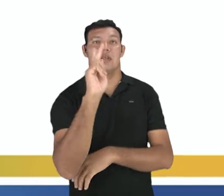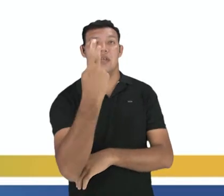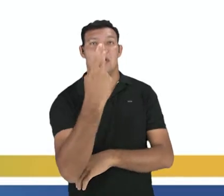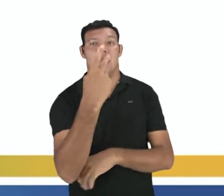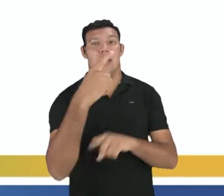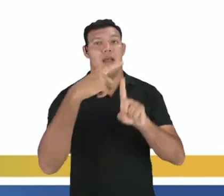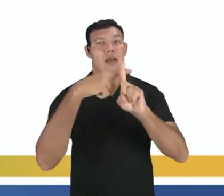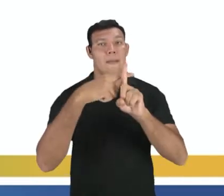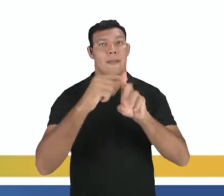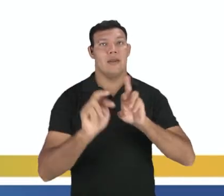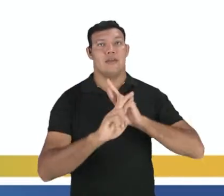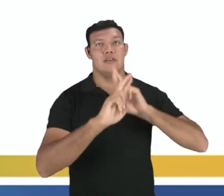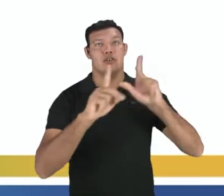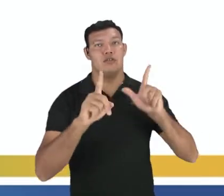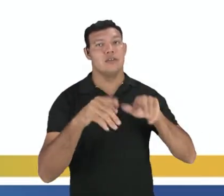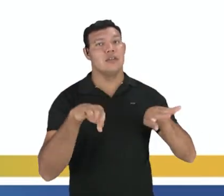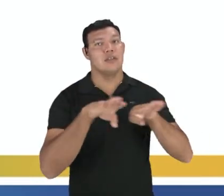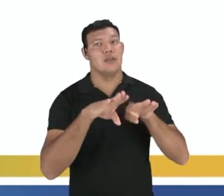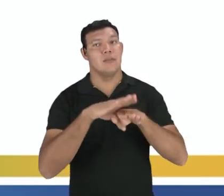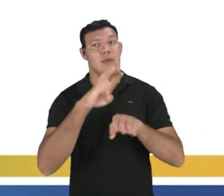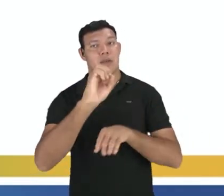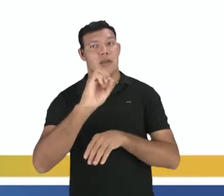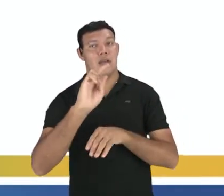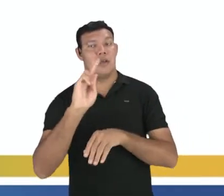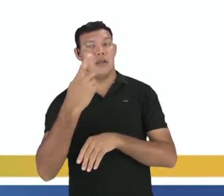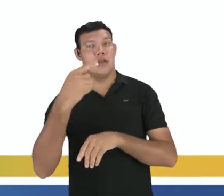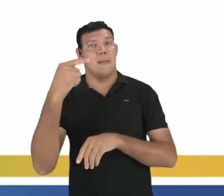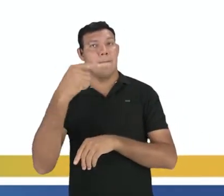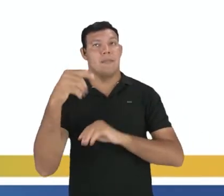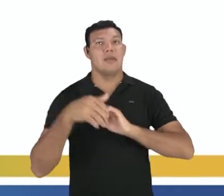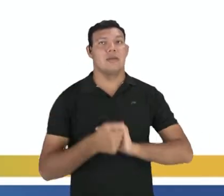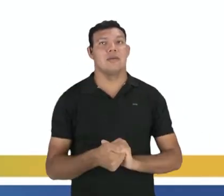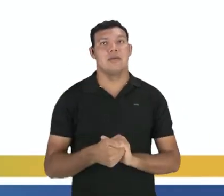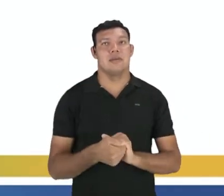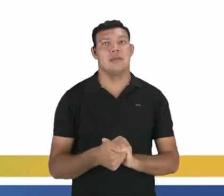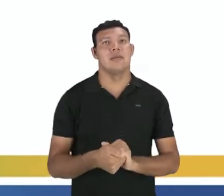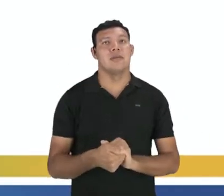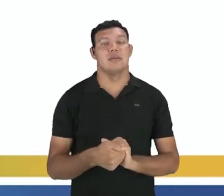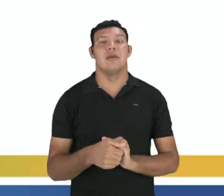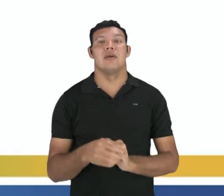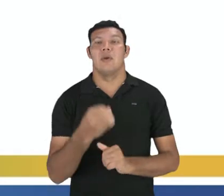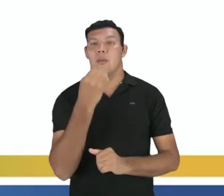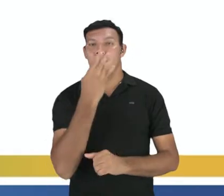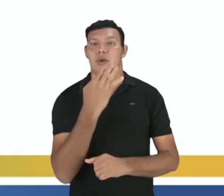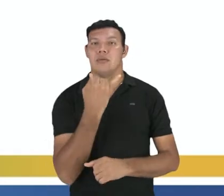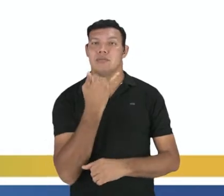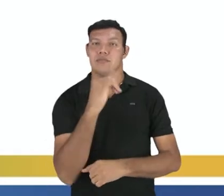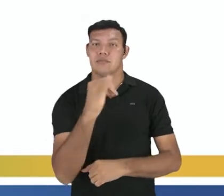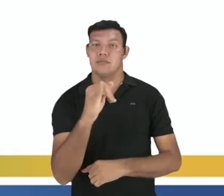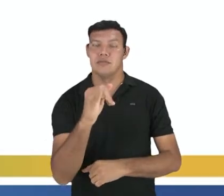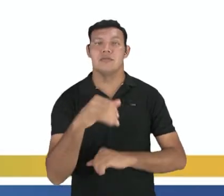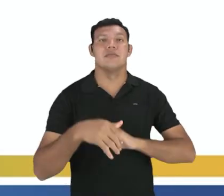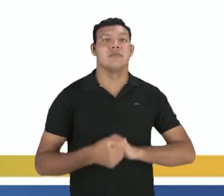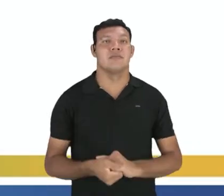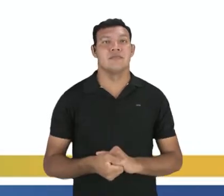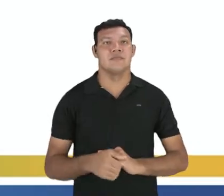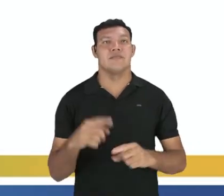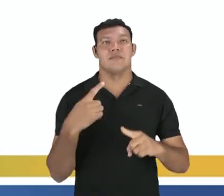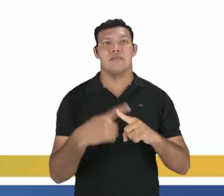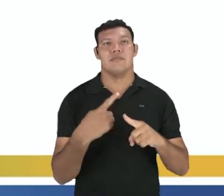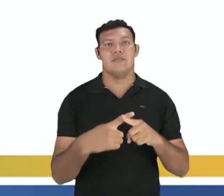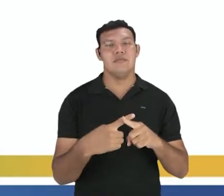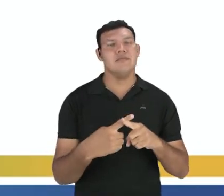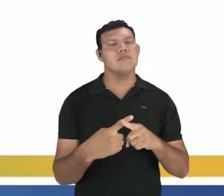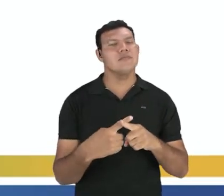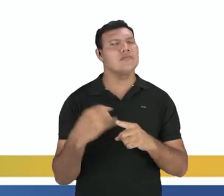observar aqui. Por que os sais eles sofrem dissociação em água, fornecendo íons? E aí, para a gente estar vendo